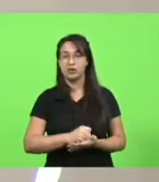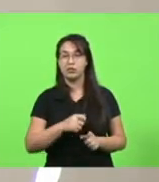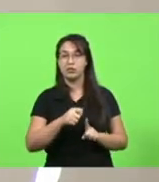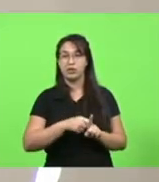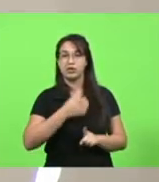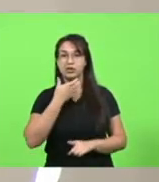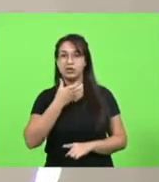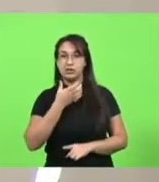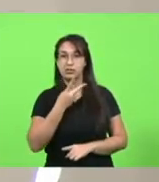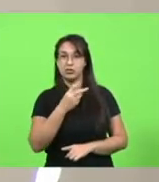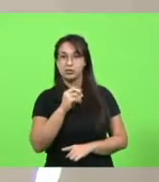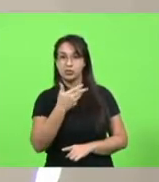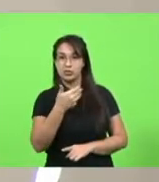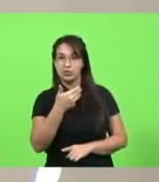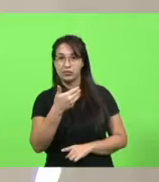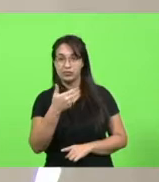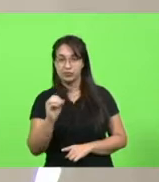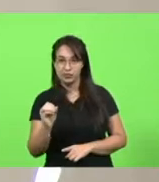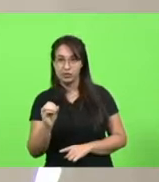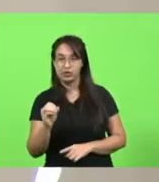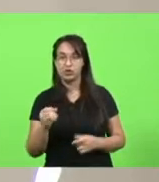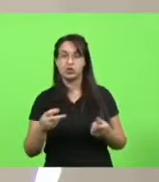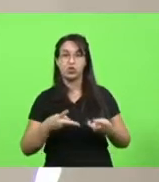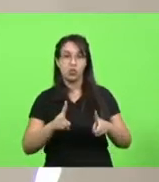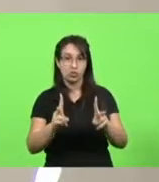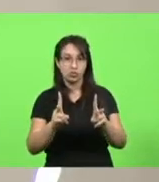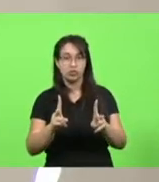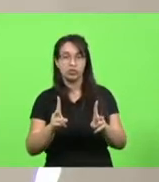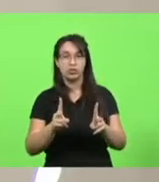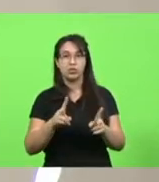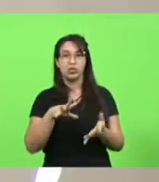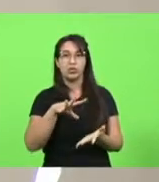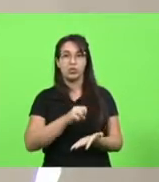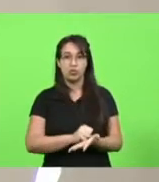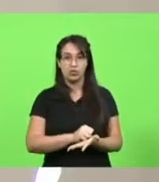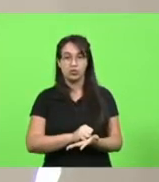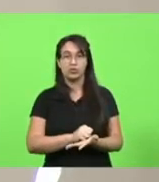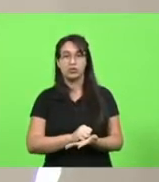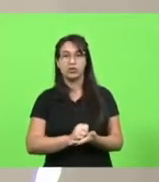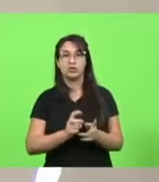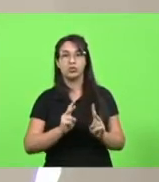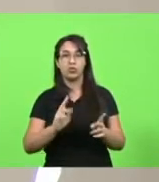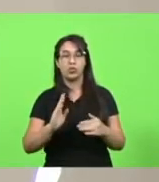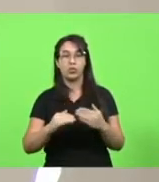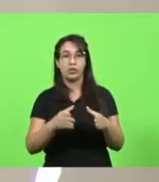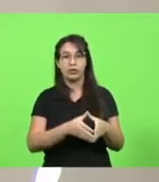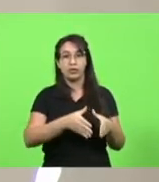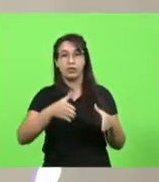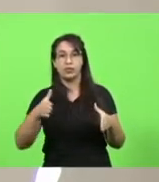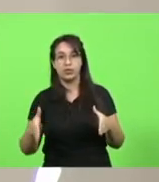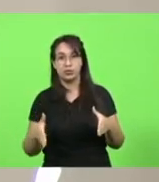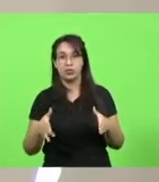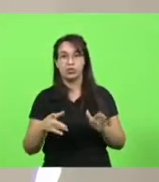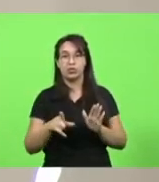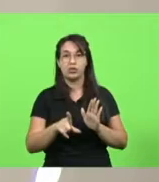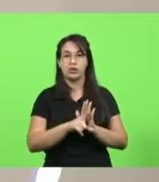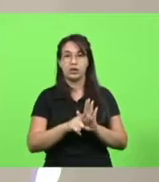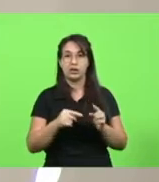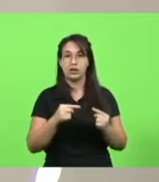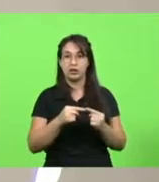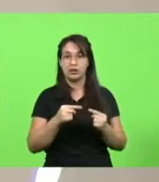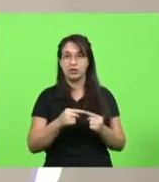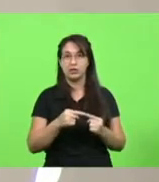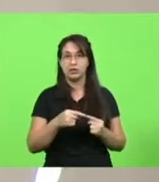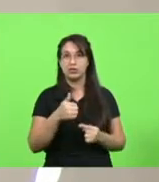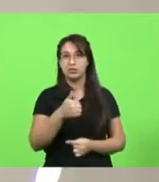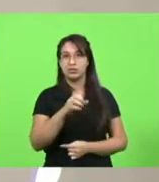e continuam com contratos no presente momento devido à prorrogação do contrato realizada com base na Lei Estadual número